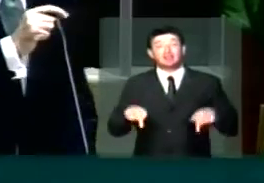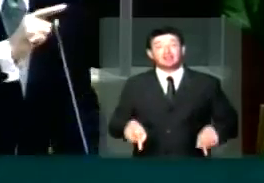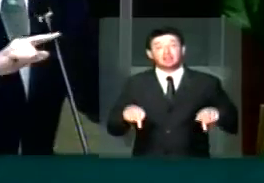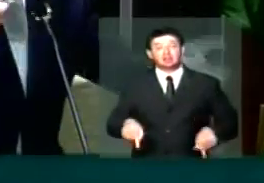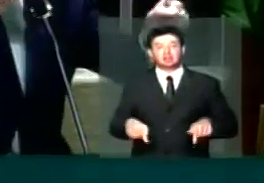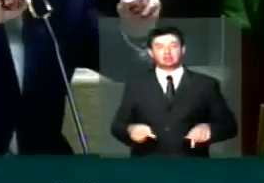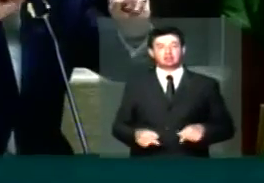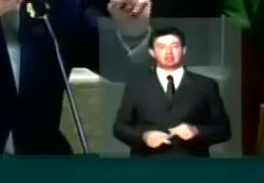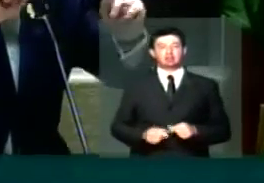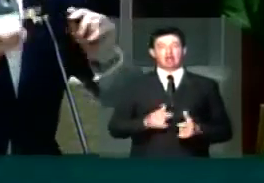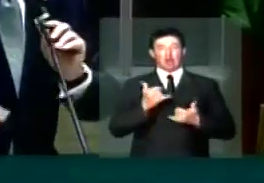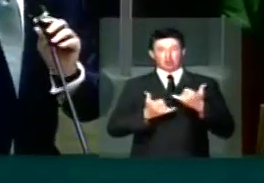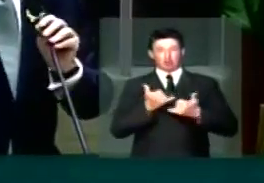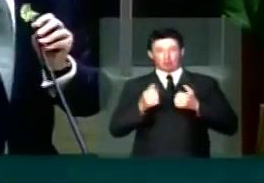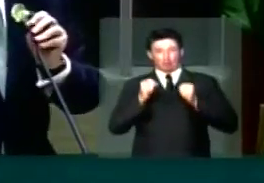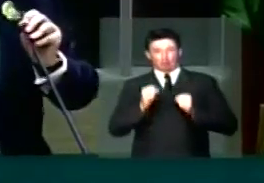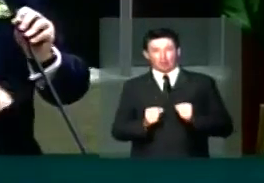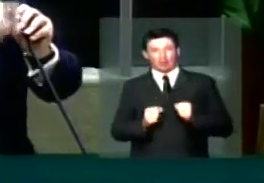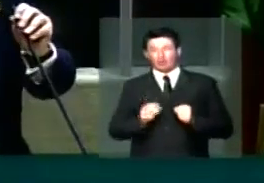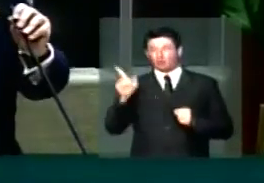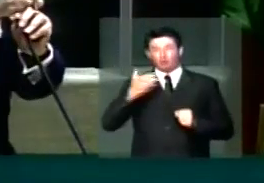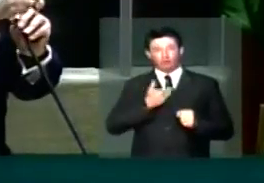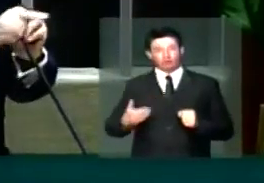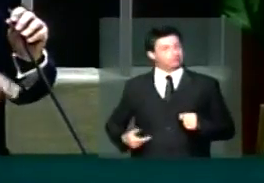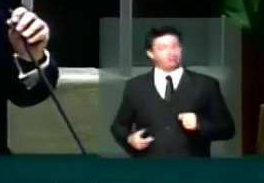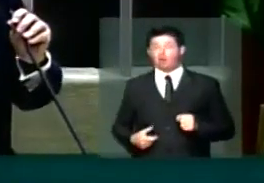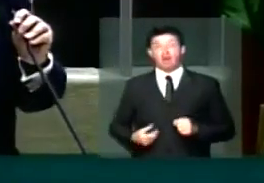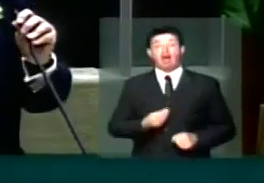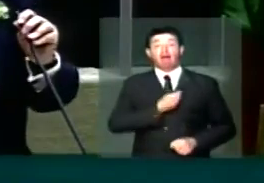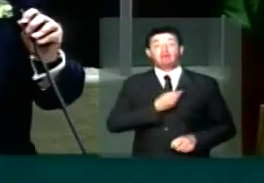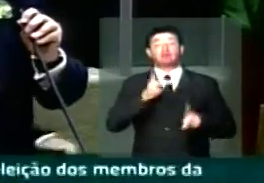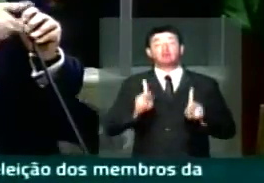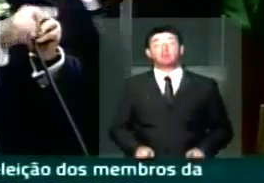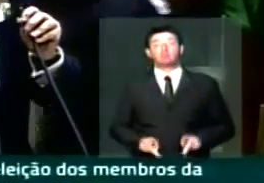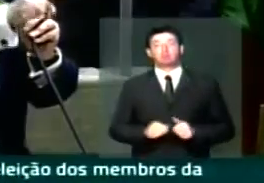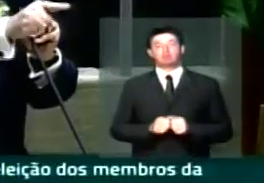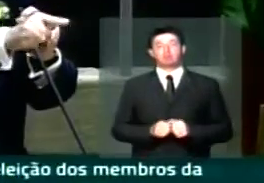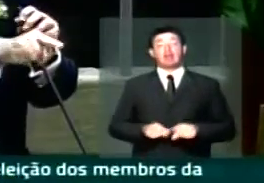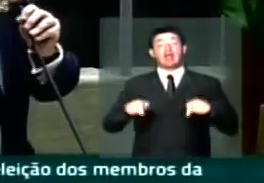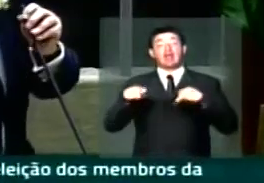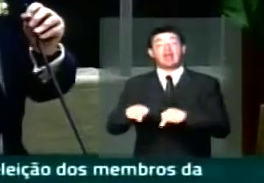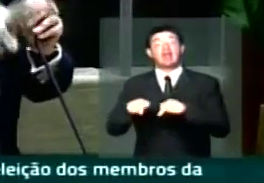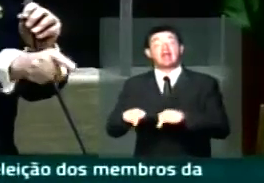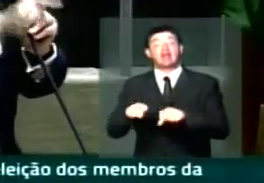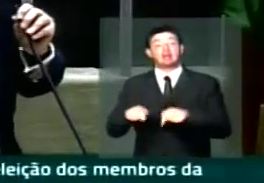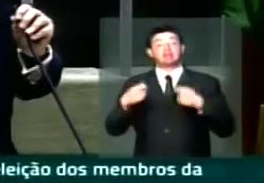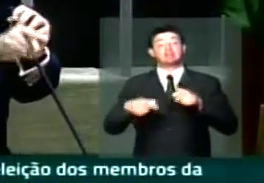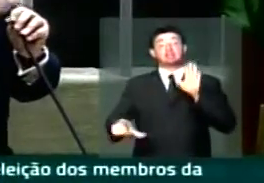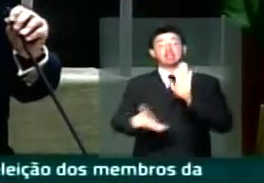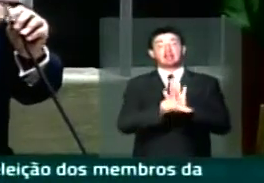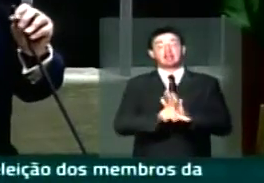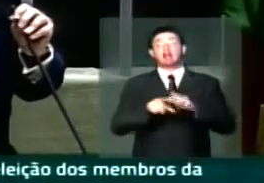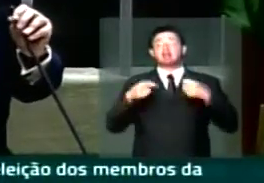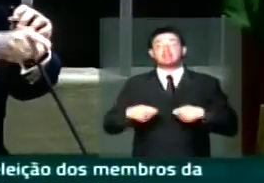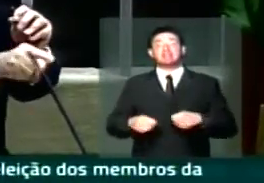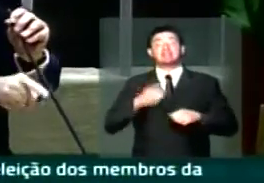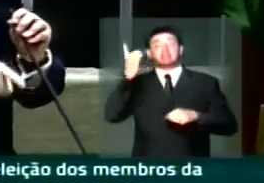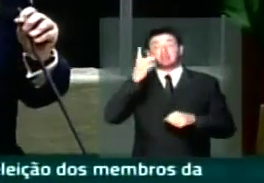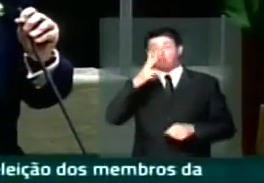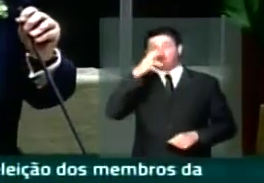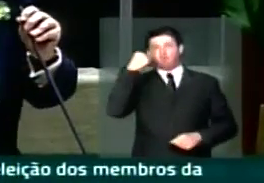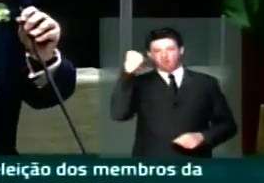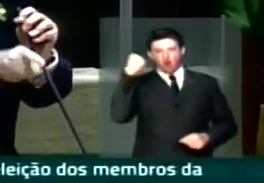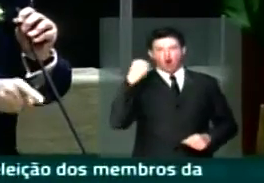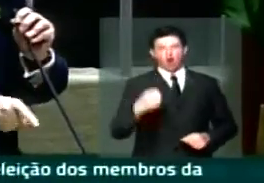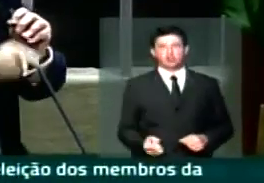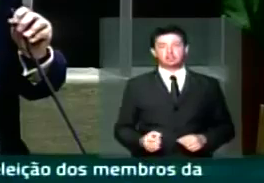agora não é o jogo do poder central, é a vida dos brasileiros. Eles que precisam de leis e deputados